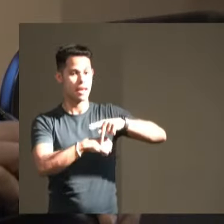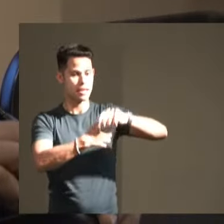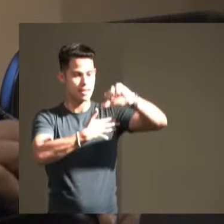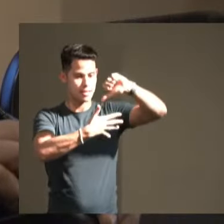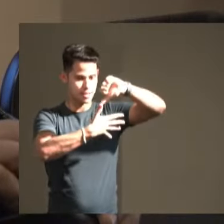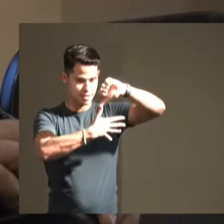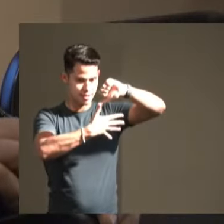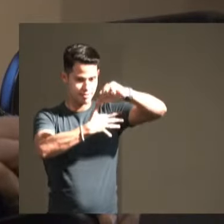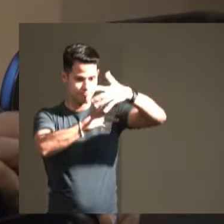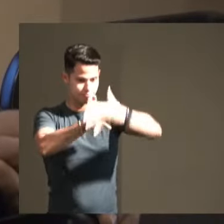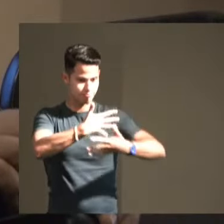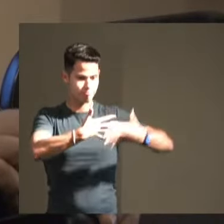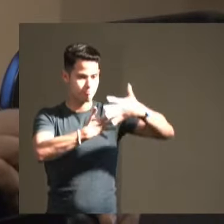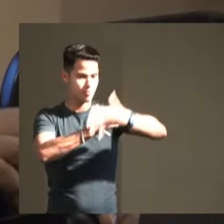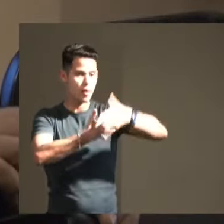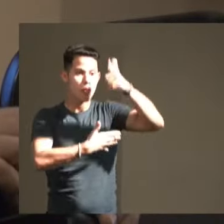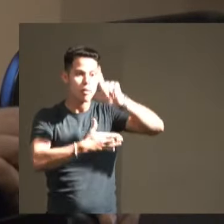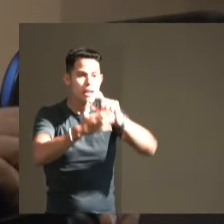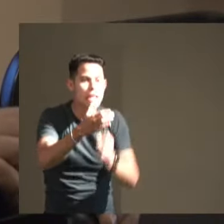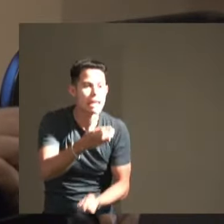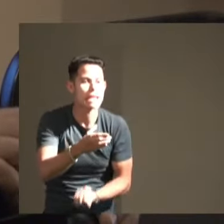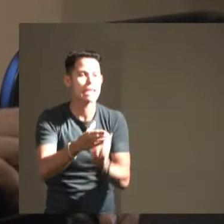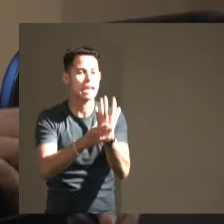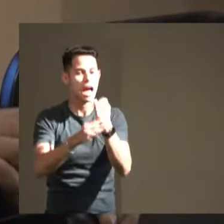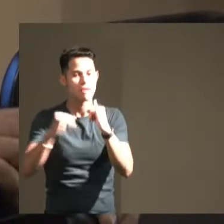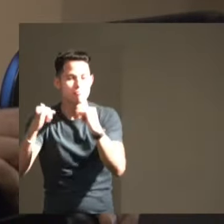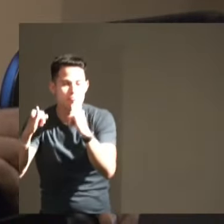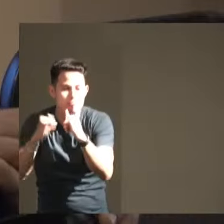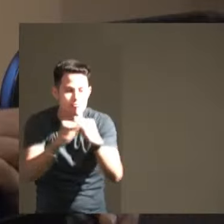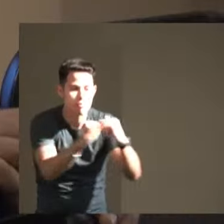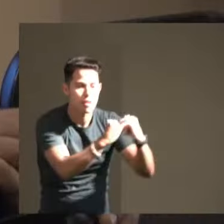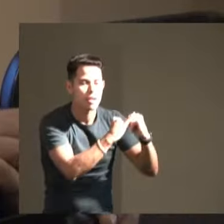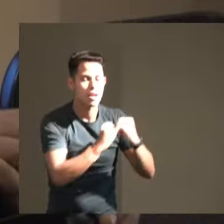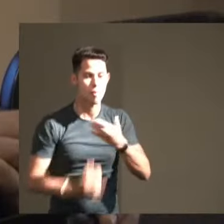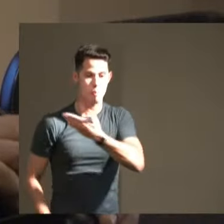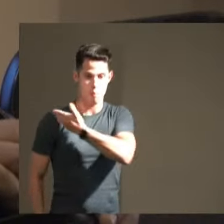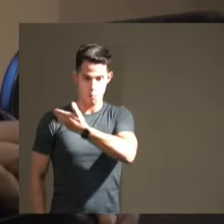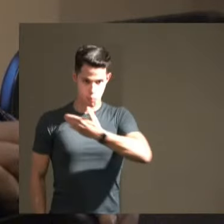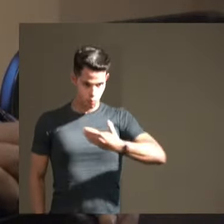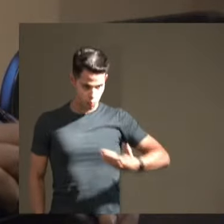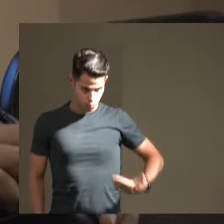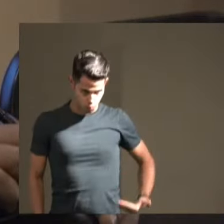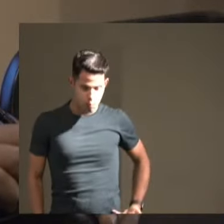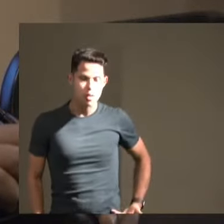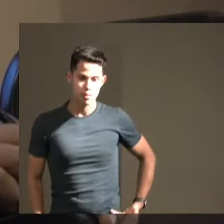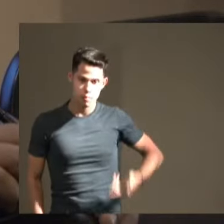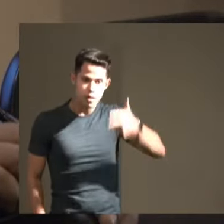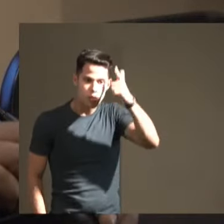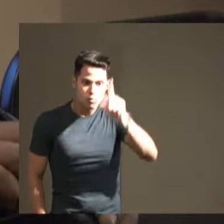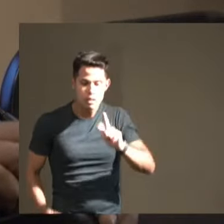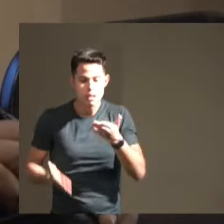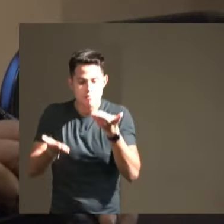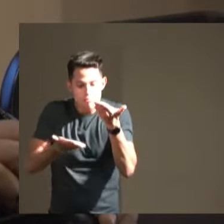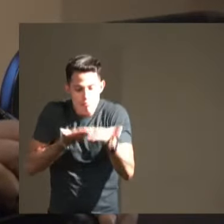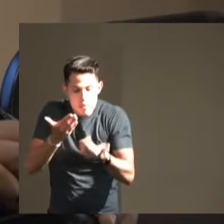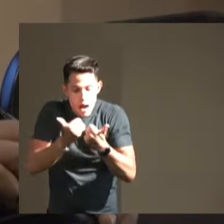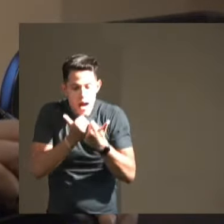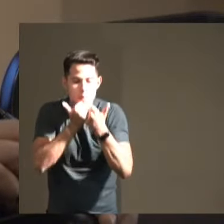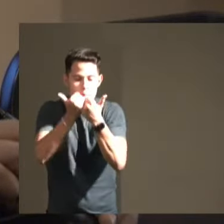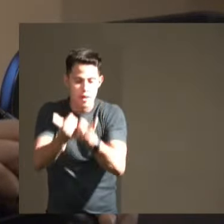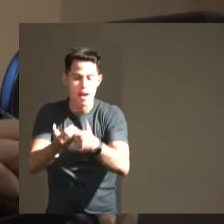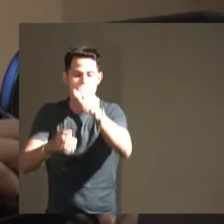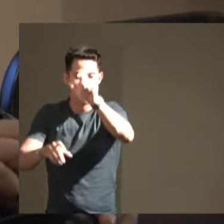a estabelecer instituições públicas para atender as pessoas com